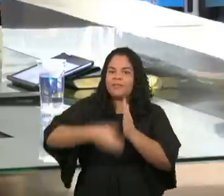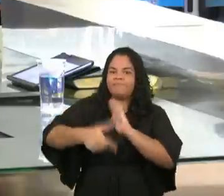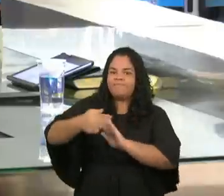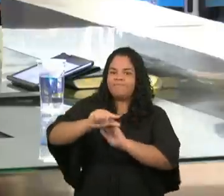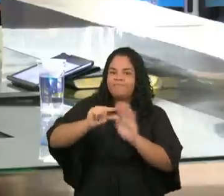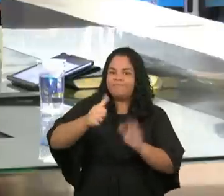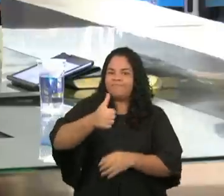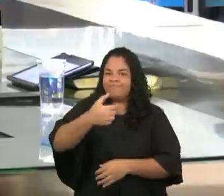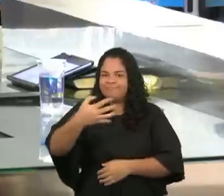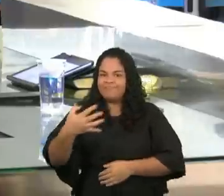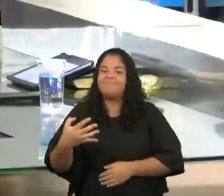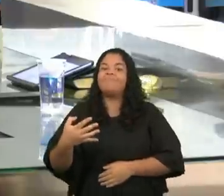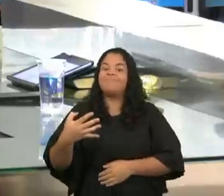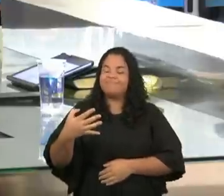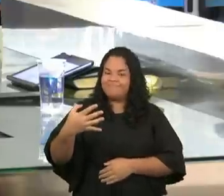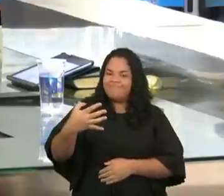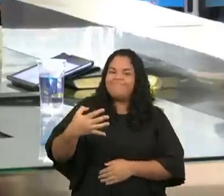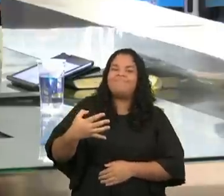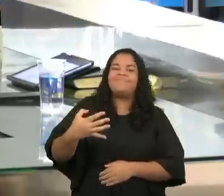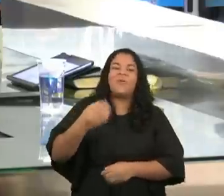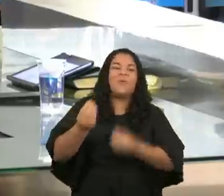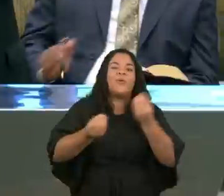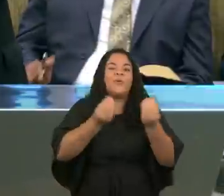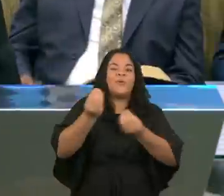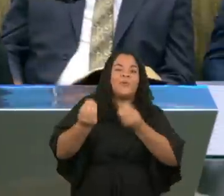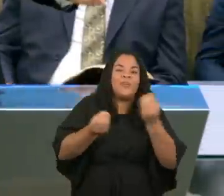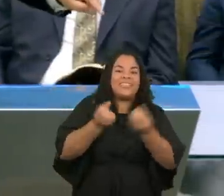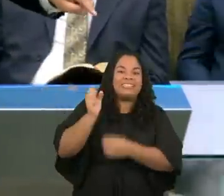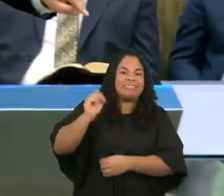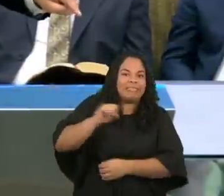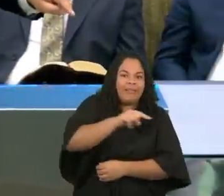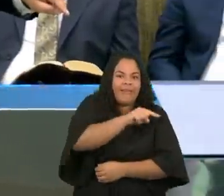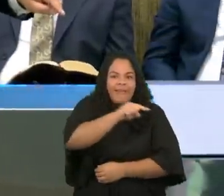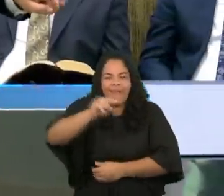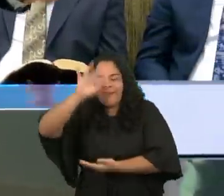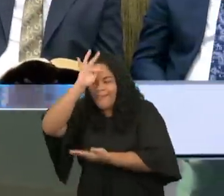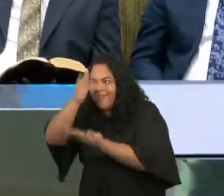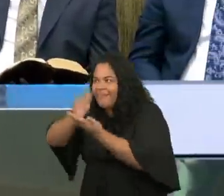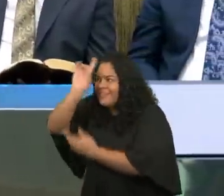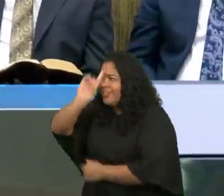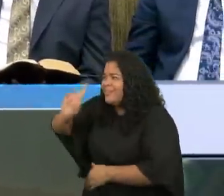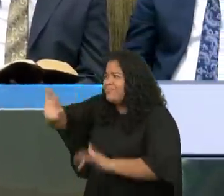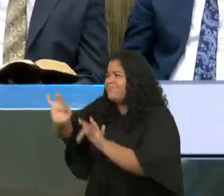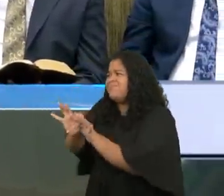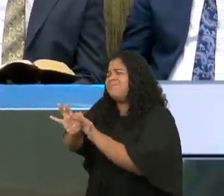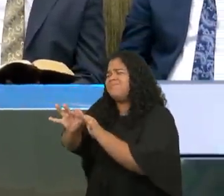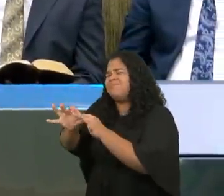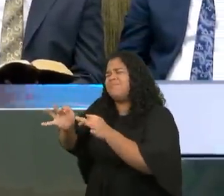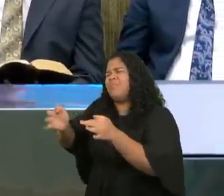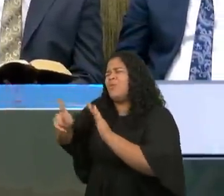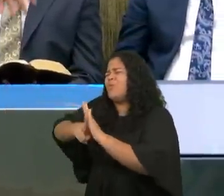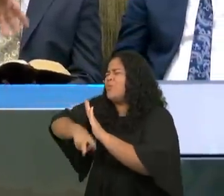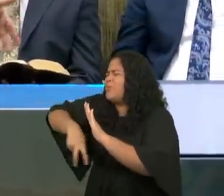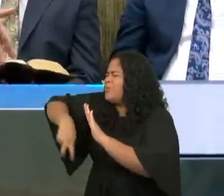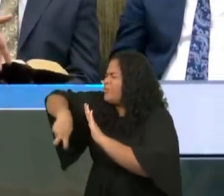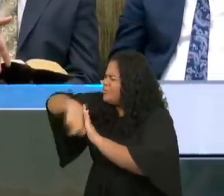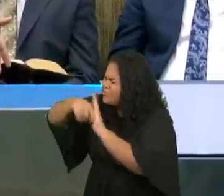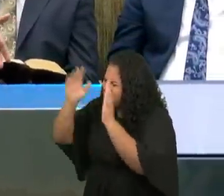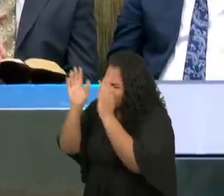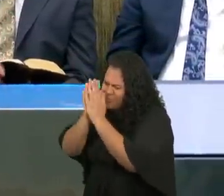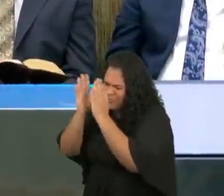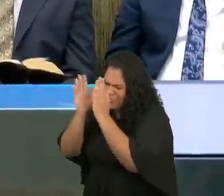se chama, com fé se humilhar, com fé se